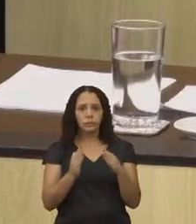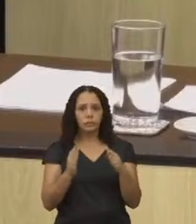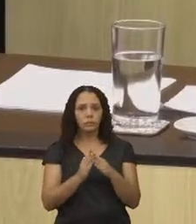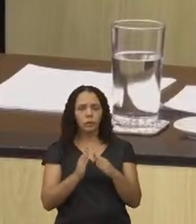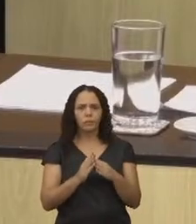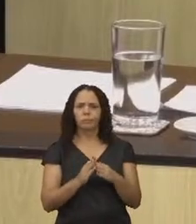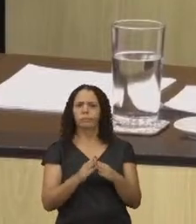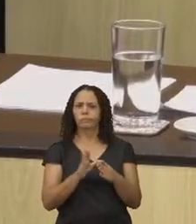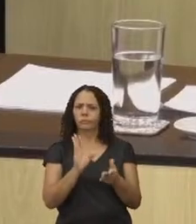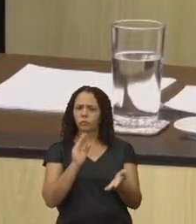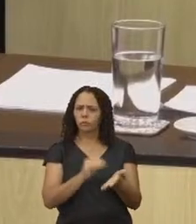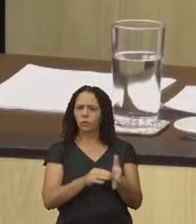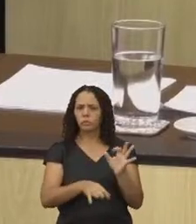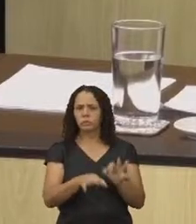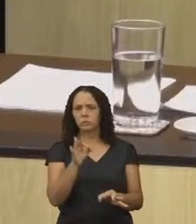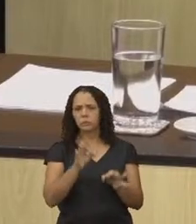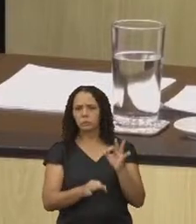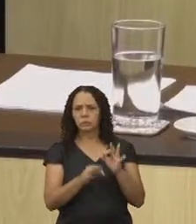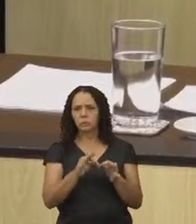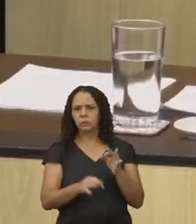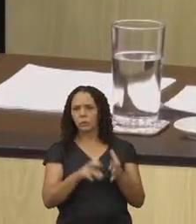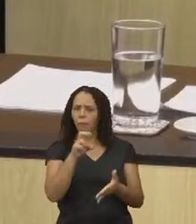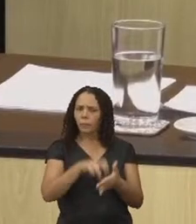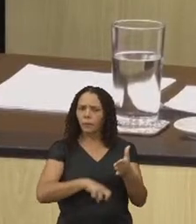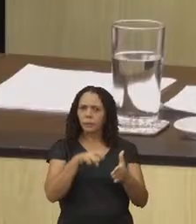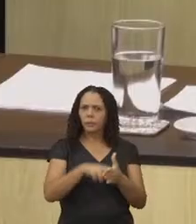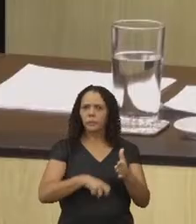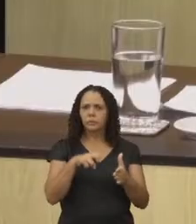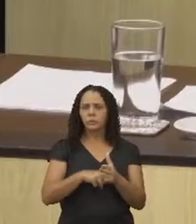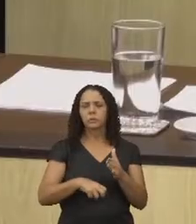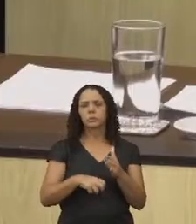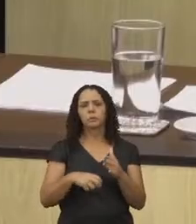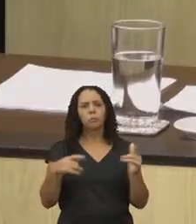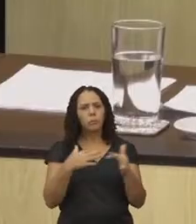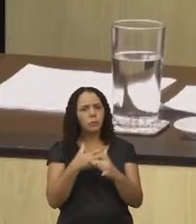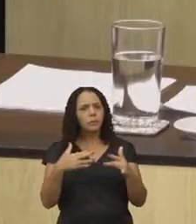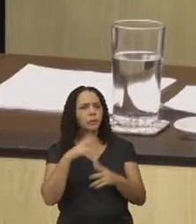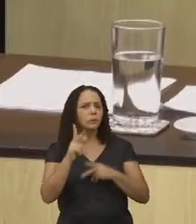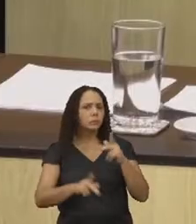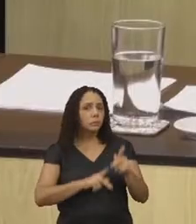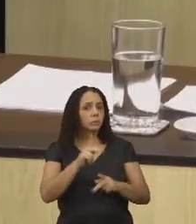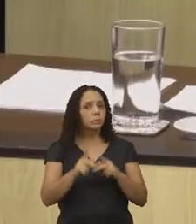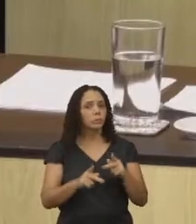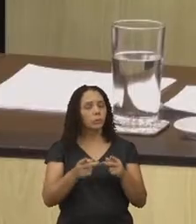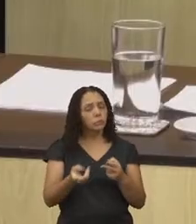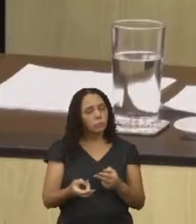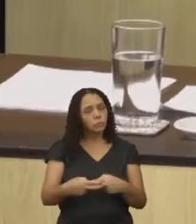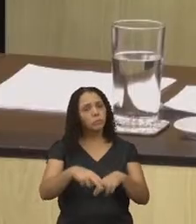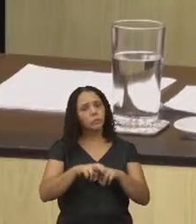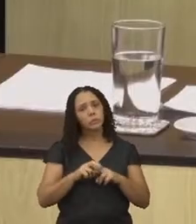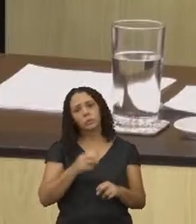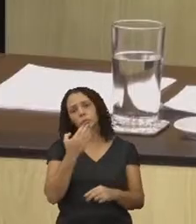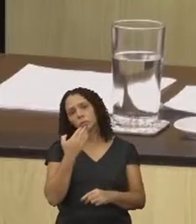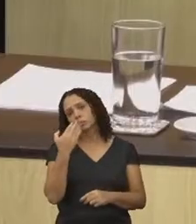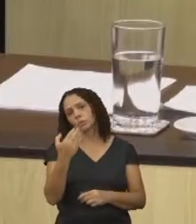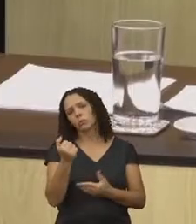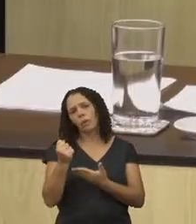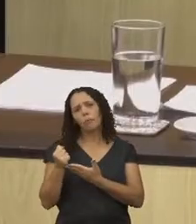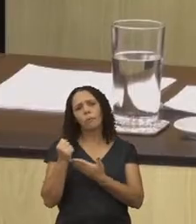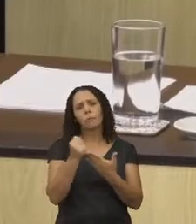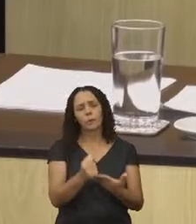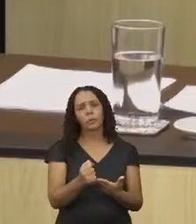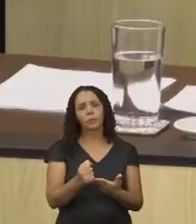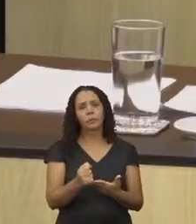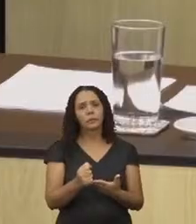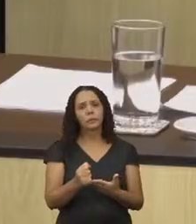que é injusto e penaliza a mobilidade da população local. Diante desse cenário, solicitamos apoio no sentido